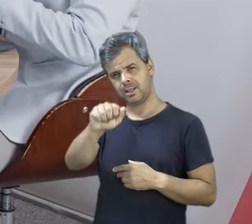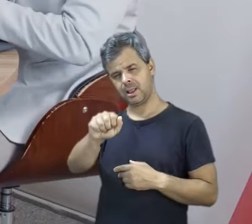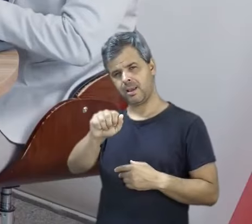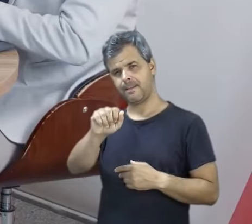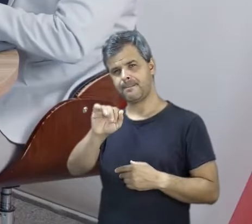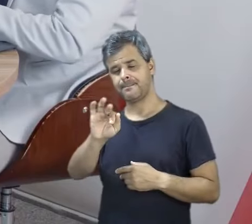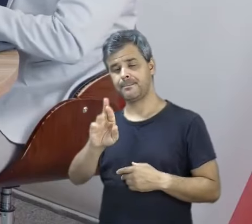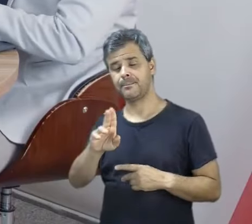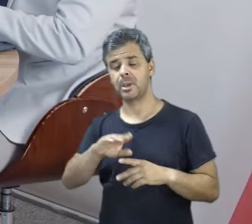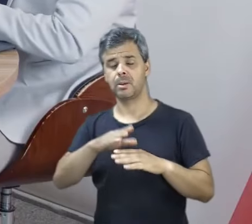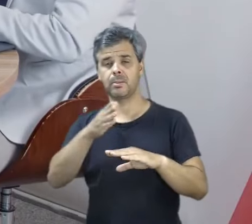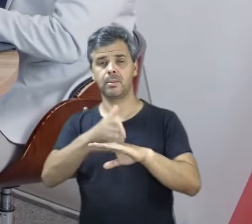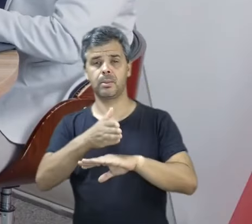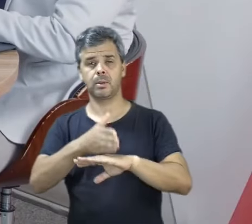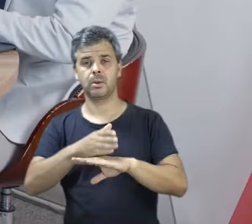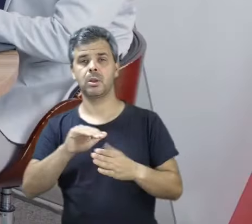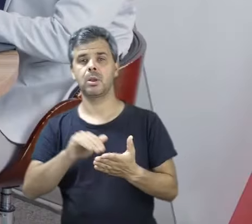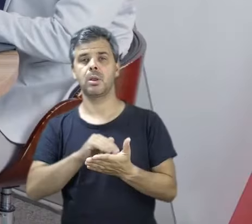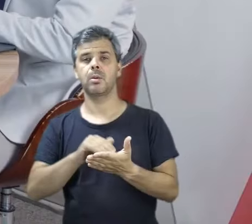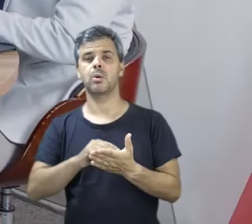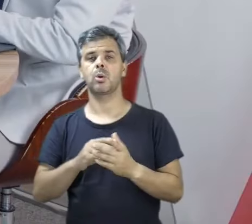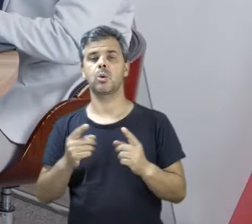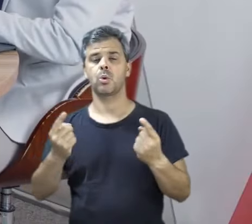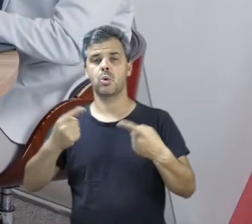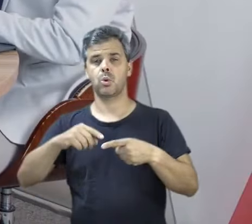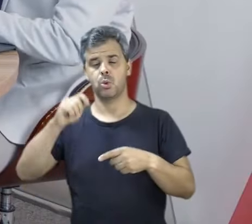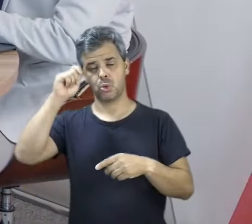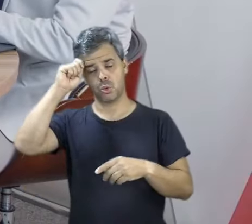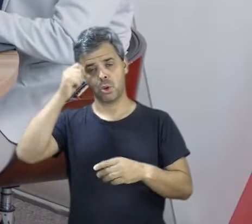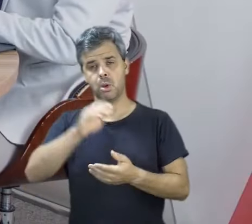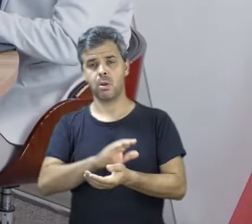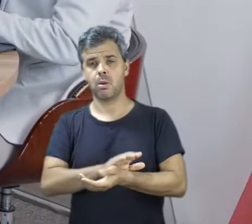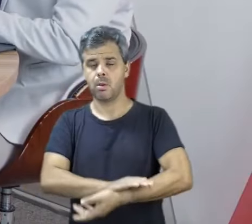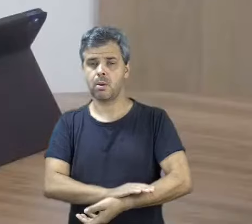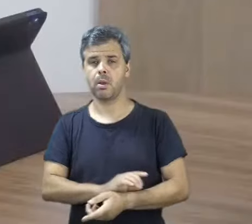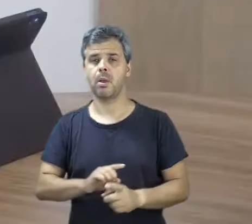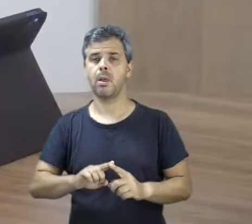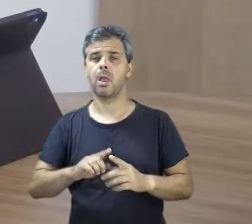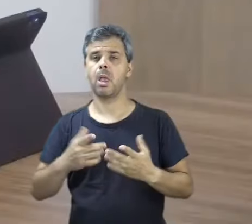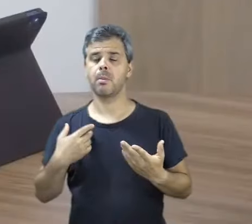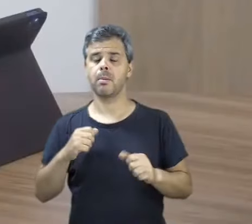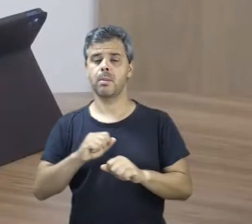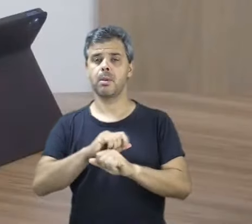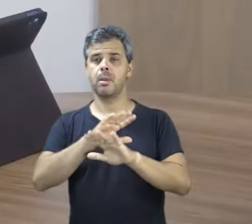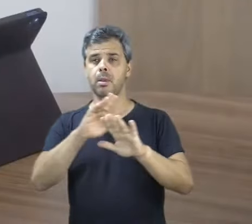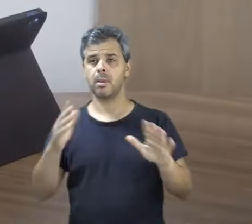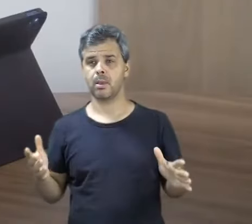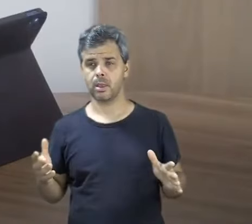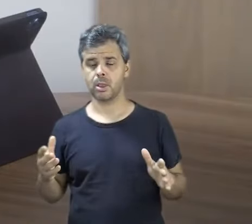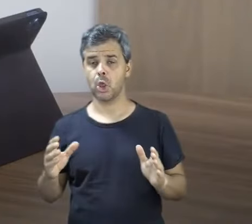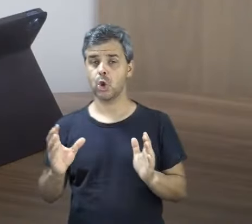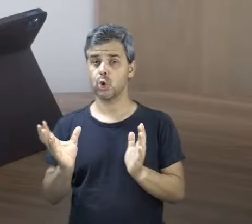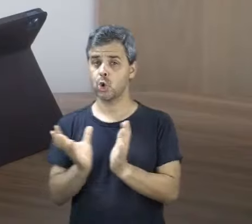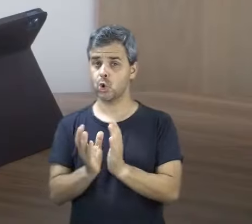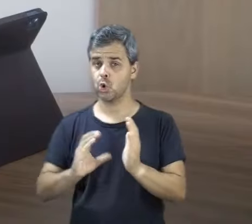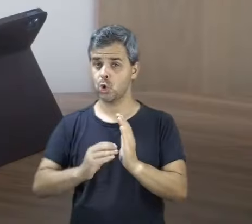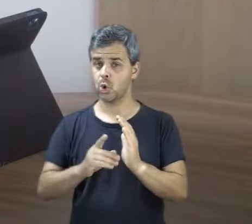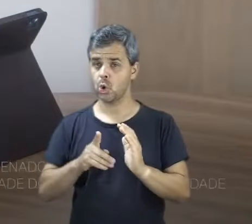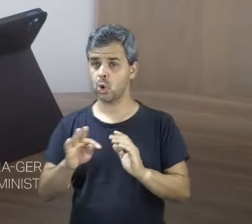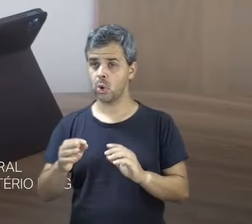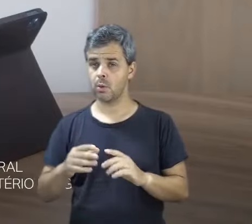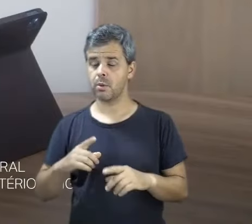Como é que foi essa participação da Secretaria de Combate ao Racismo? Então, primeiramente, acho que é importante esclarecer que a militância petista, ela